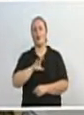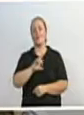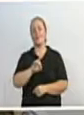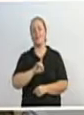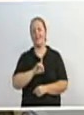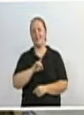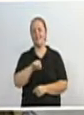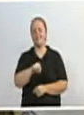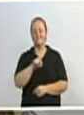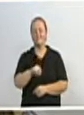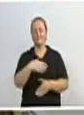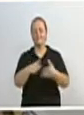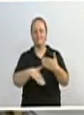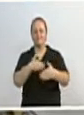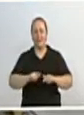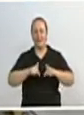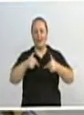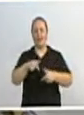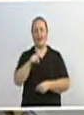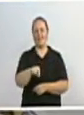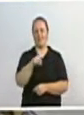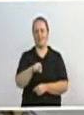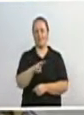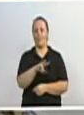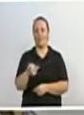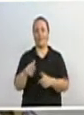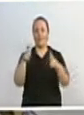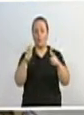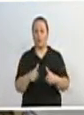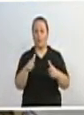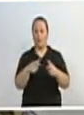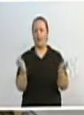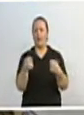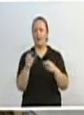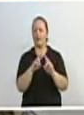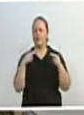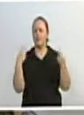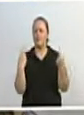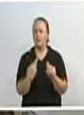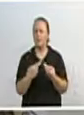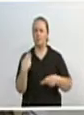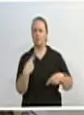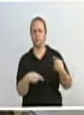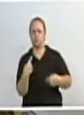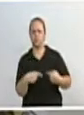e permanente para que se reúna e trate dos assuntos da micro e pequena empresa.